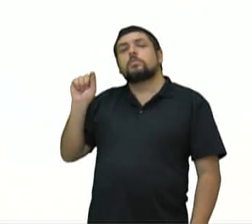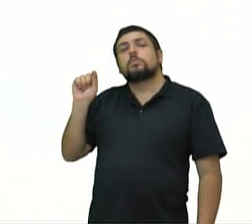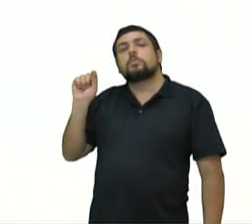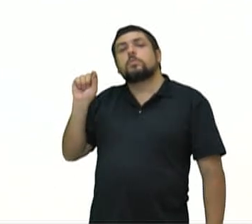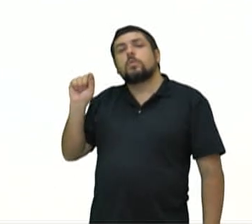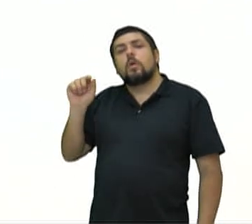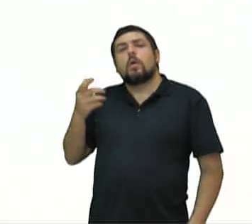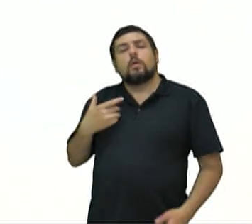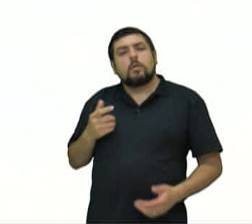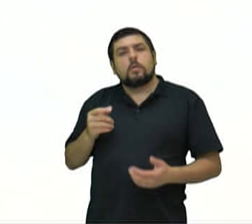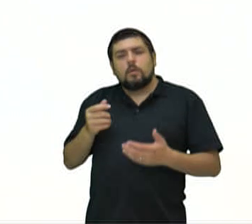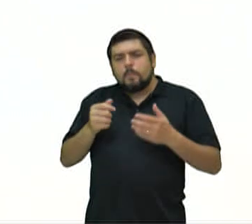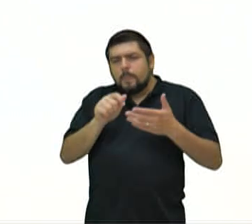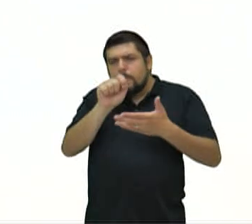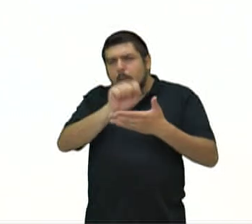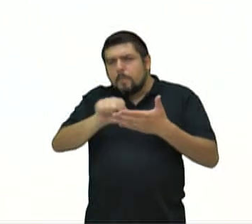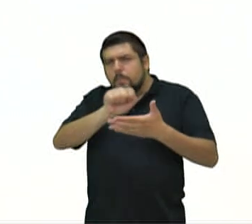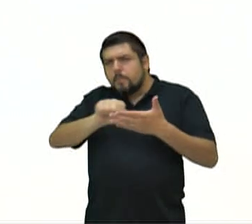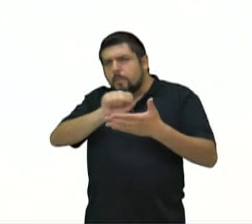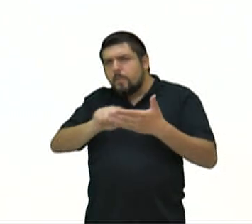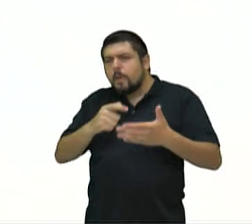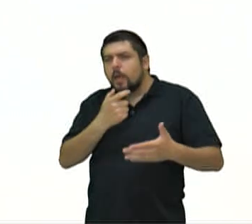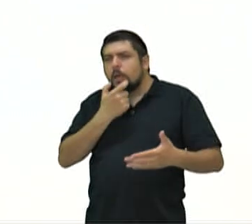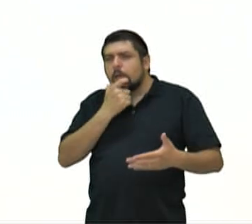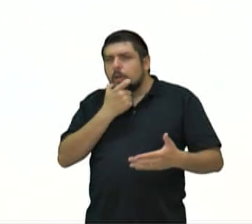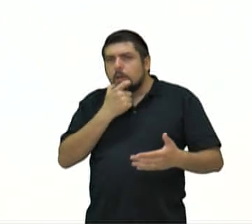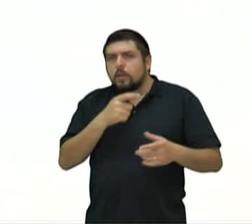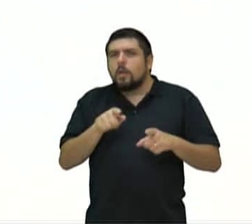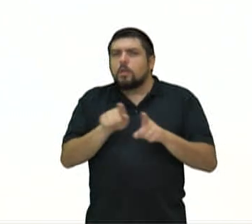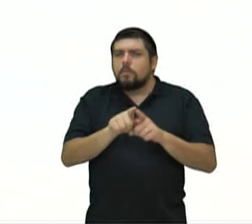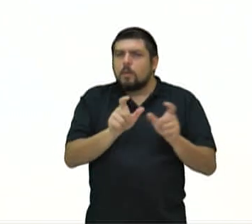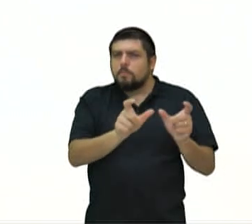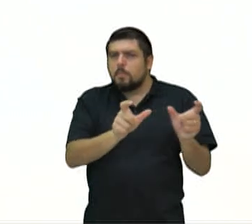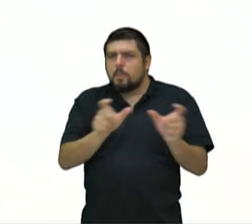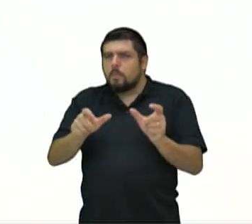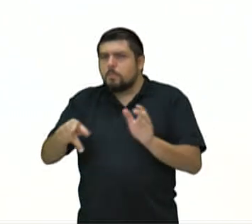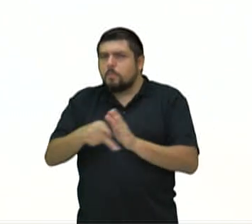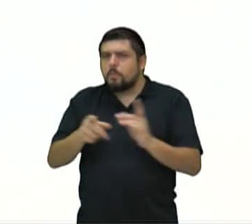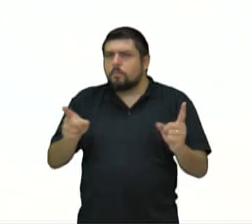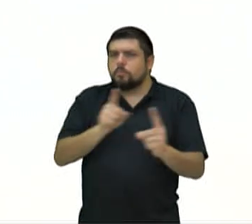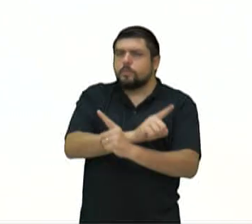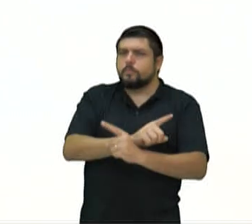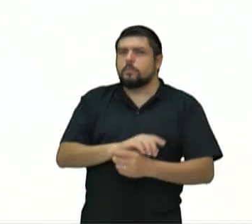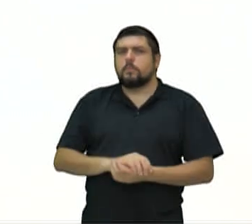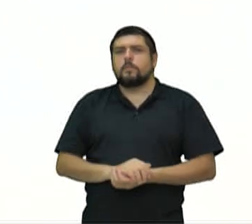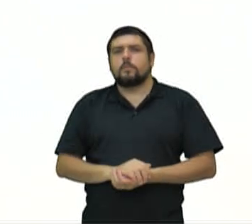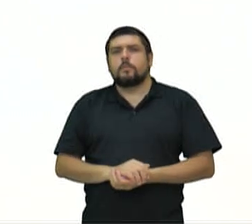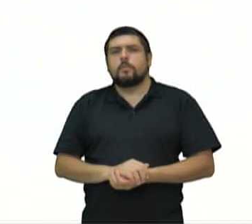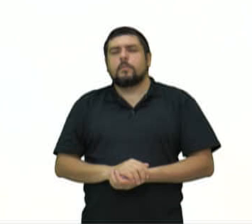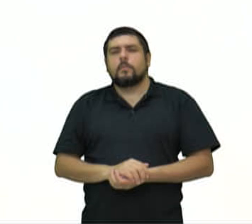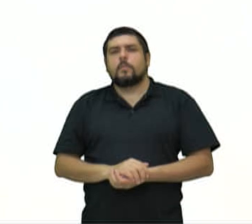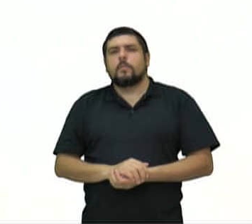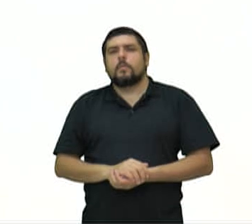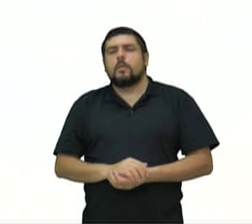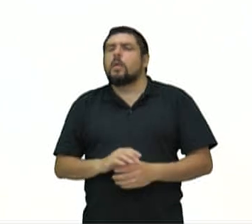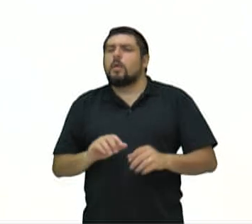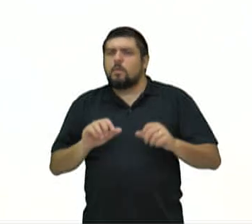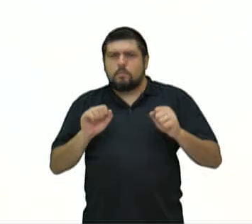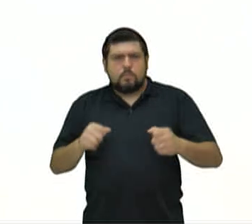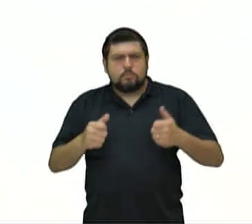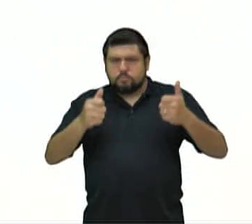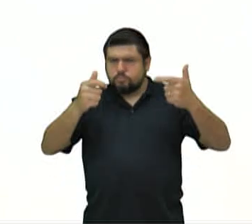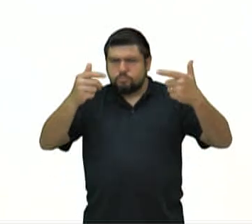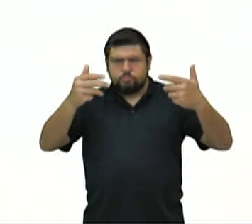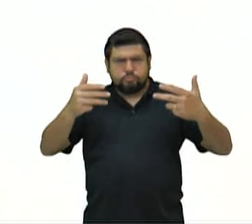você conseguir e tente fazer o uso de alguma link word. Então, você vai fazer um texto descritivo, pode escrever quantas linhas